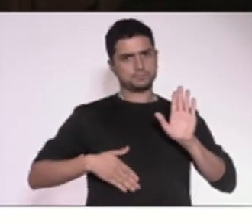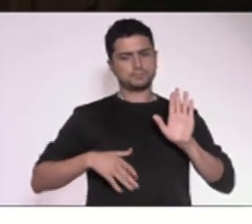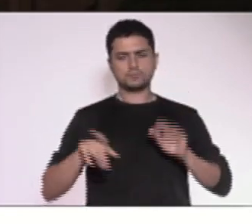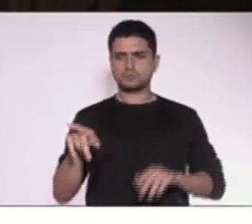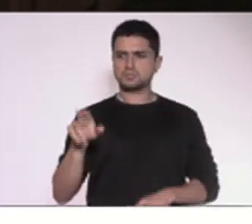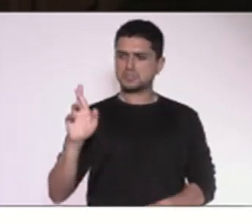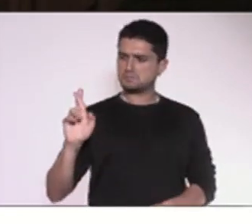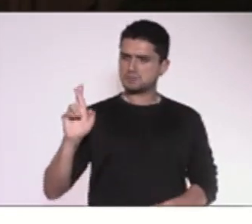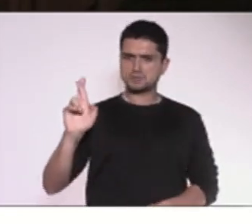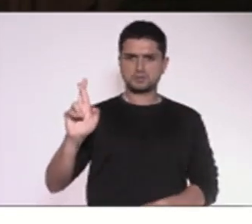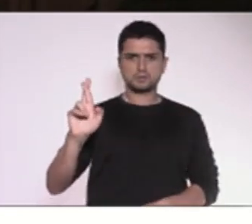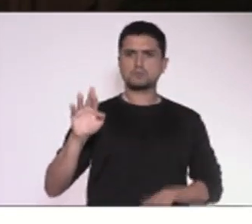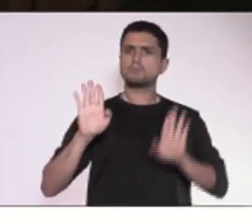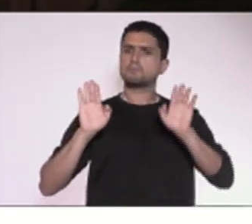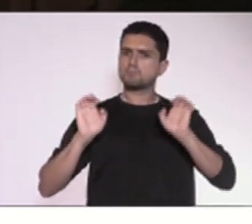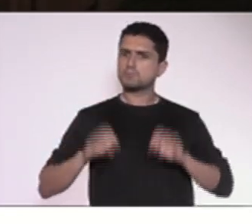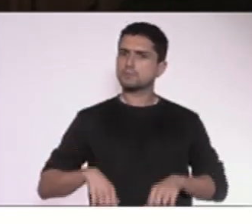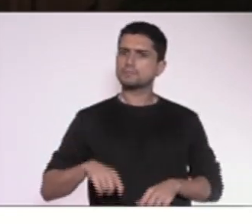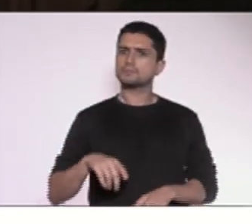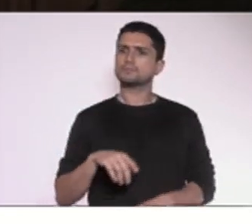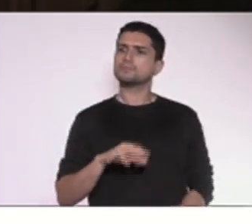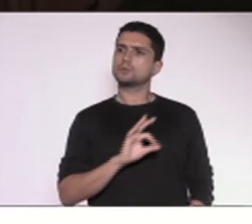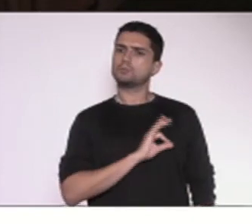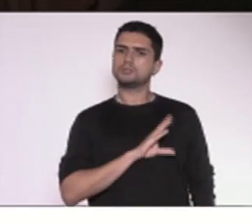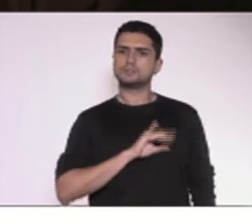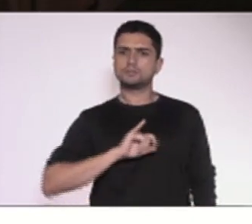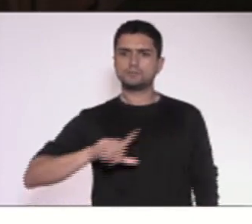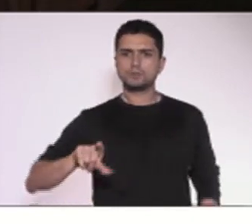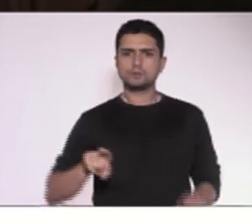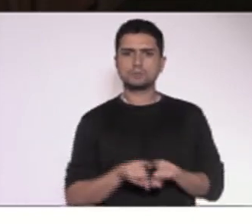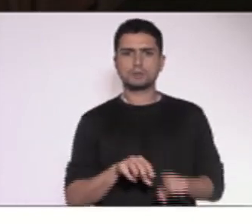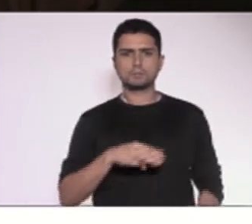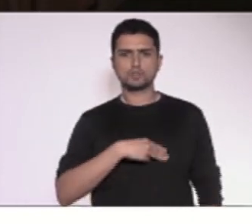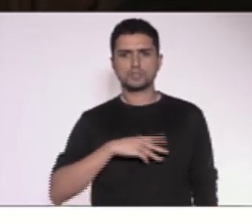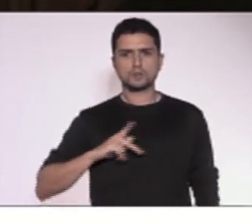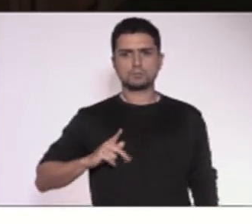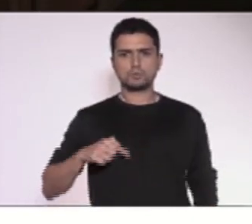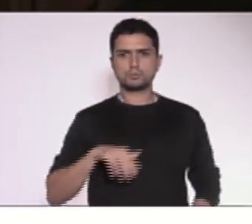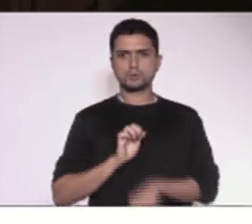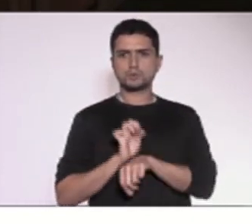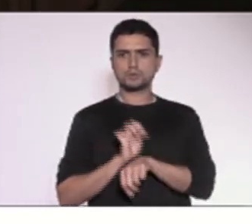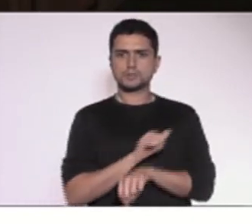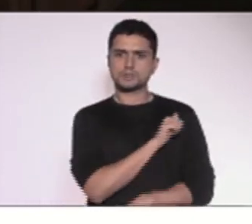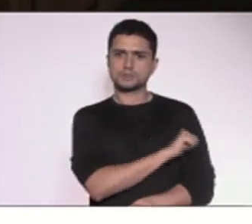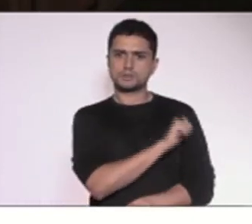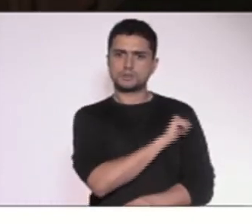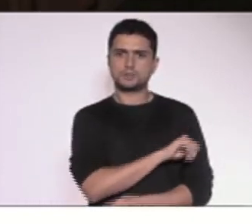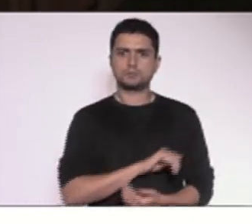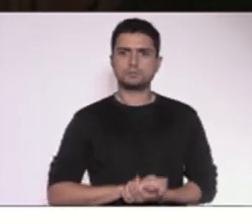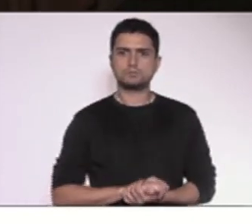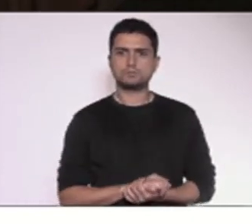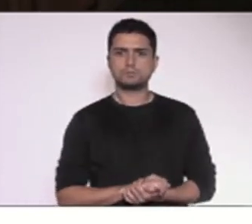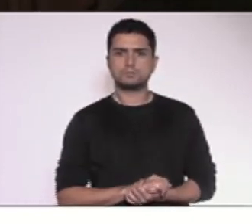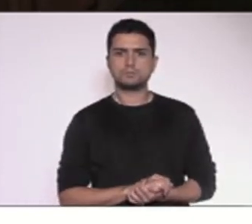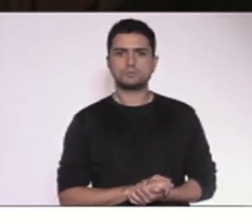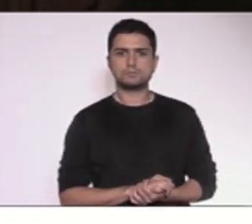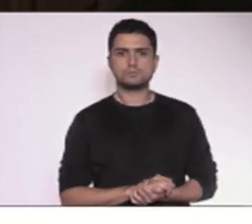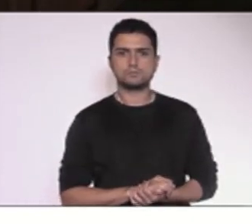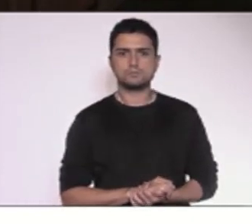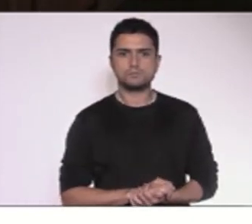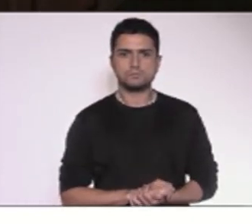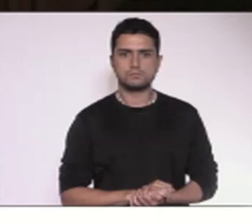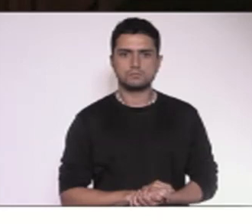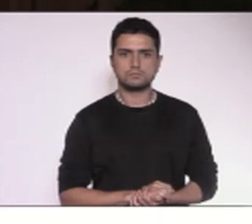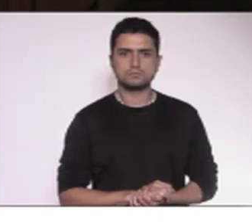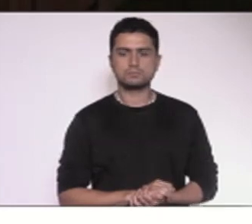Polícia Civil, no Ministério Público do Estado do Rio de Janeiro. Eu não poderia deixar